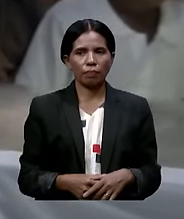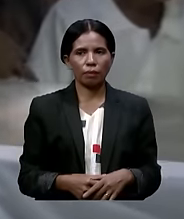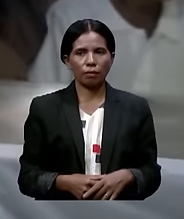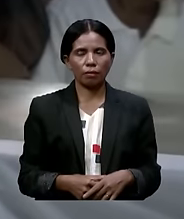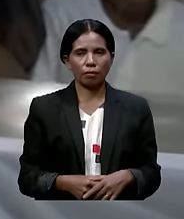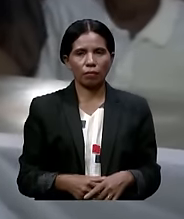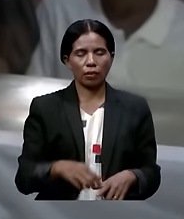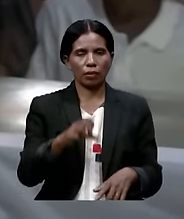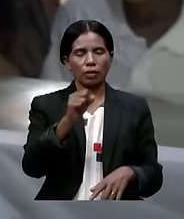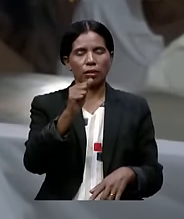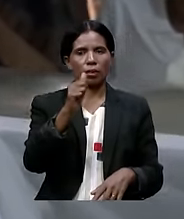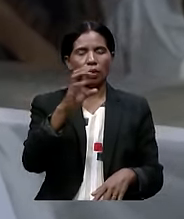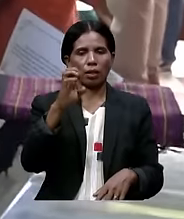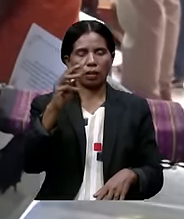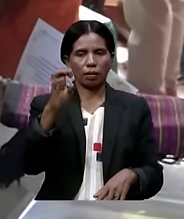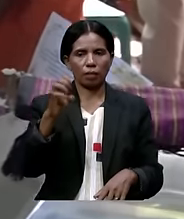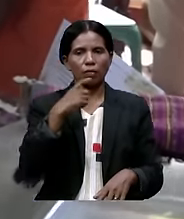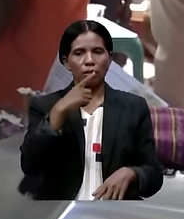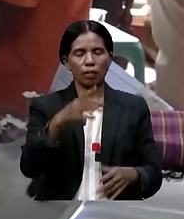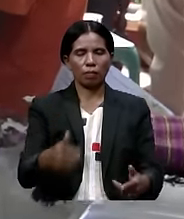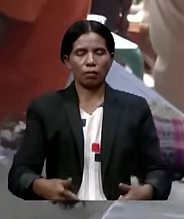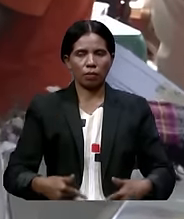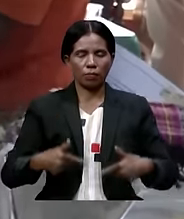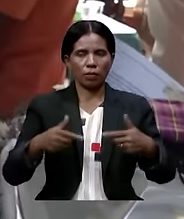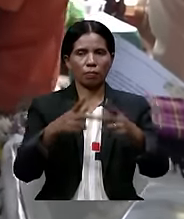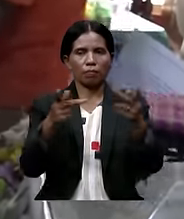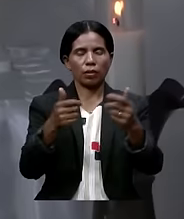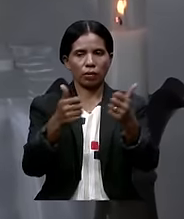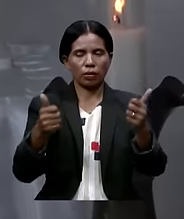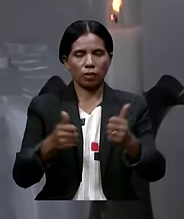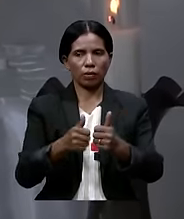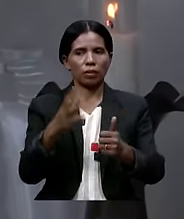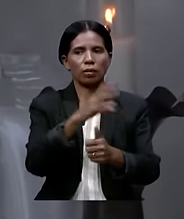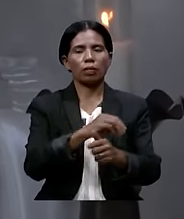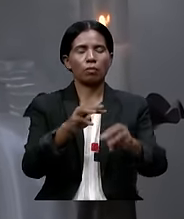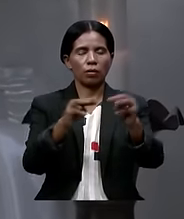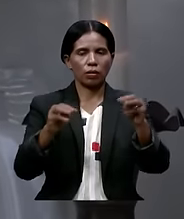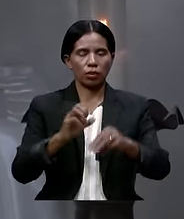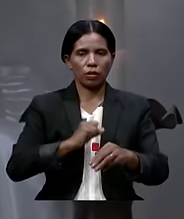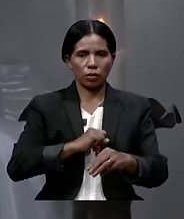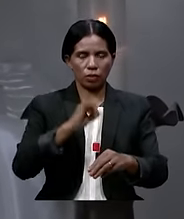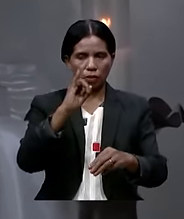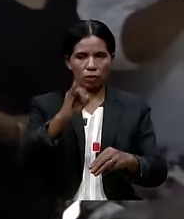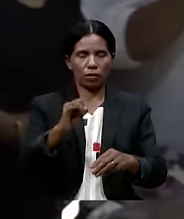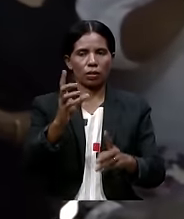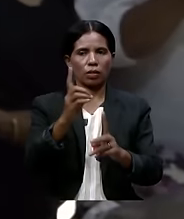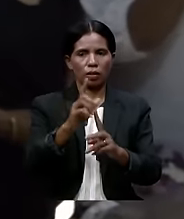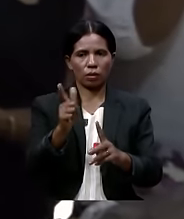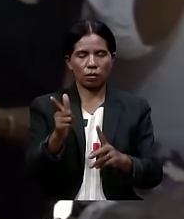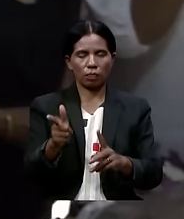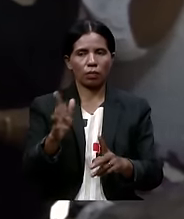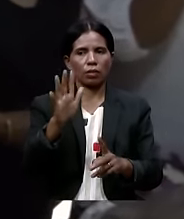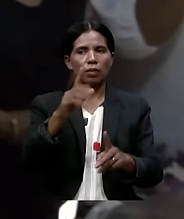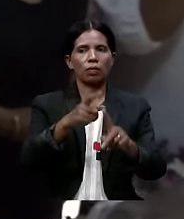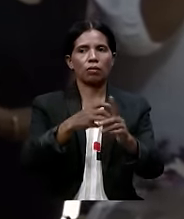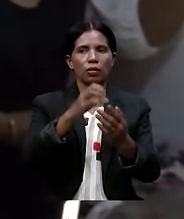Saudoso Jaime dos Remédios de Oliveira, Mores e Aposto Administrativo Forrorém, município Covalima, e Haloron Rua Nuluresin Lima,